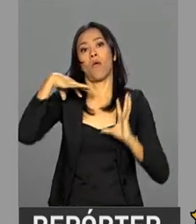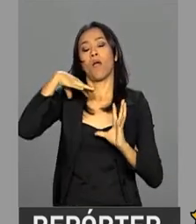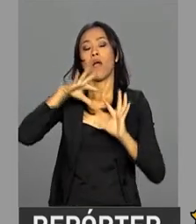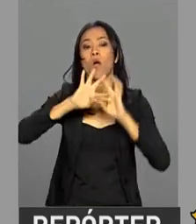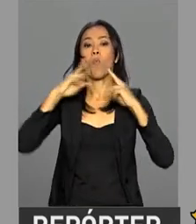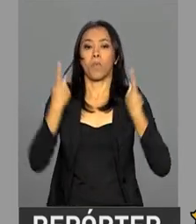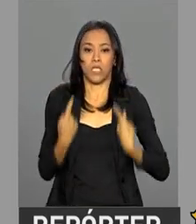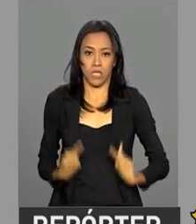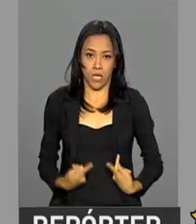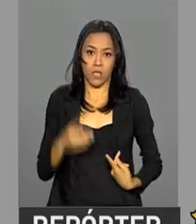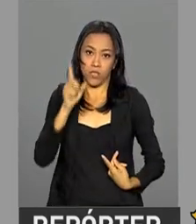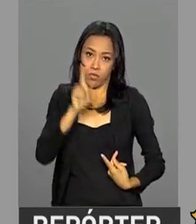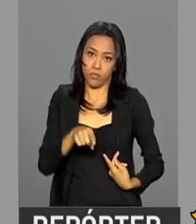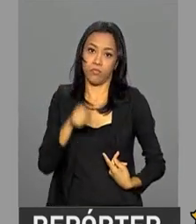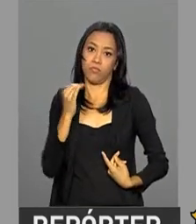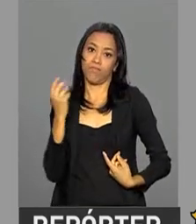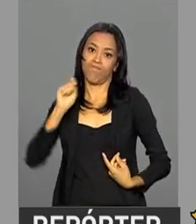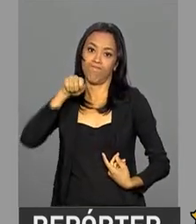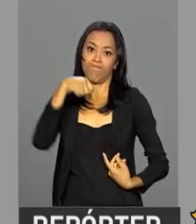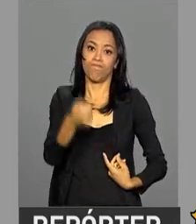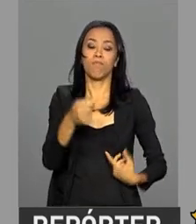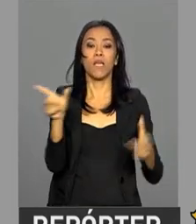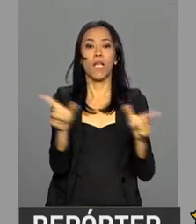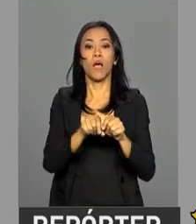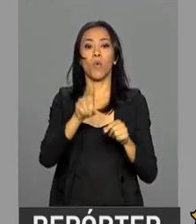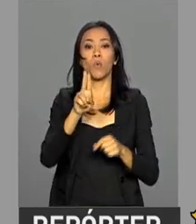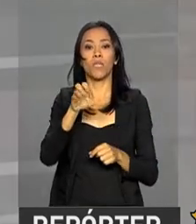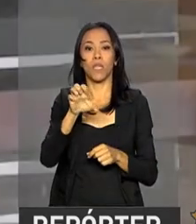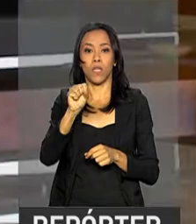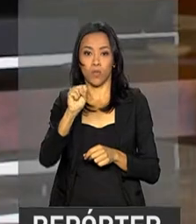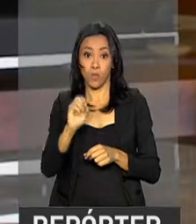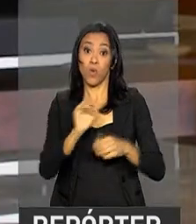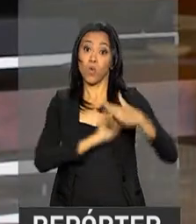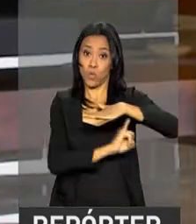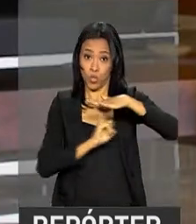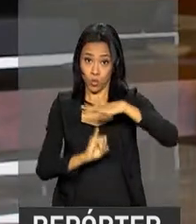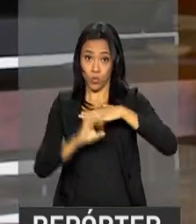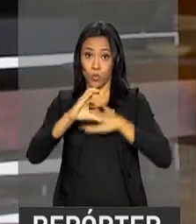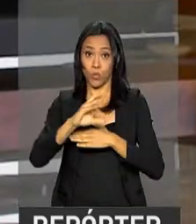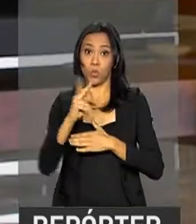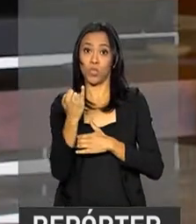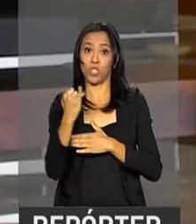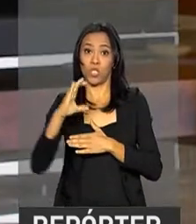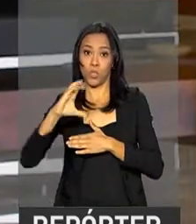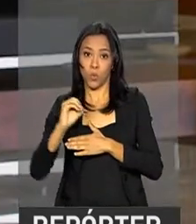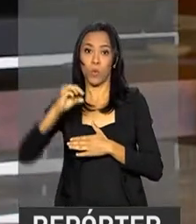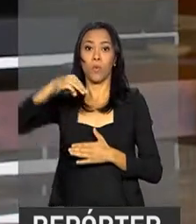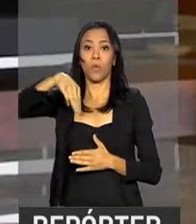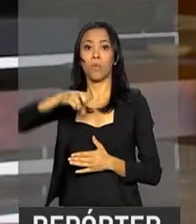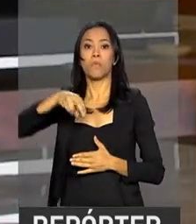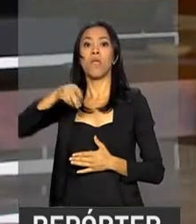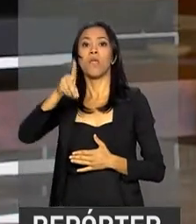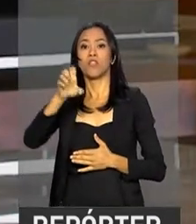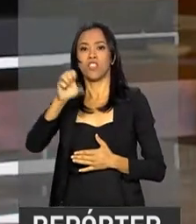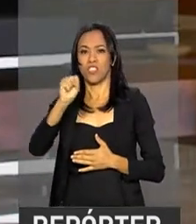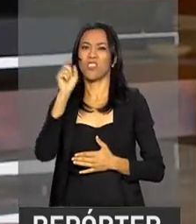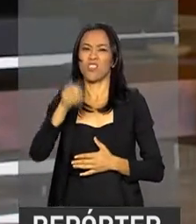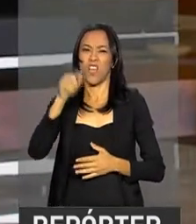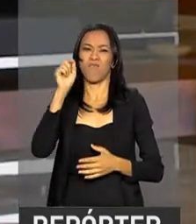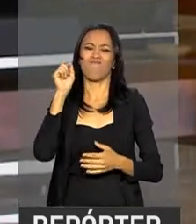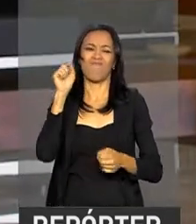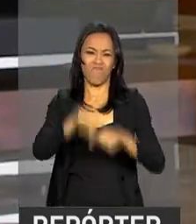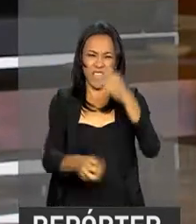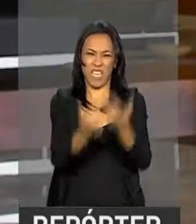pela Unesco. De acordo com o Instituto Chico Mendes, as chamas já atingiram 64